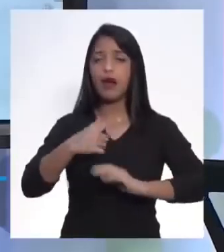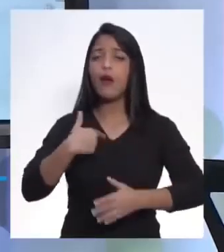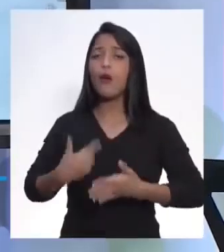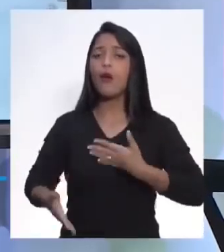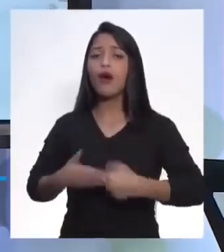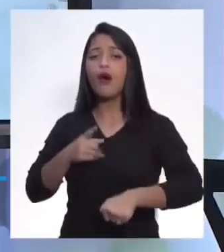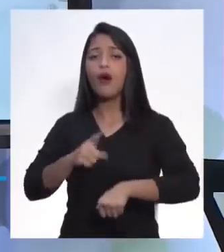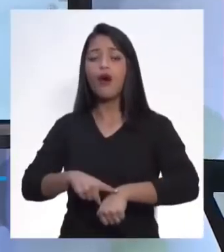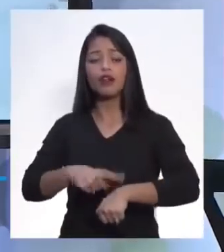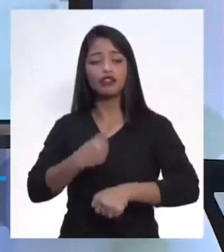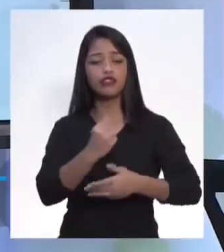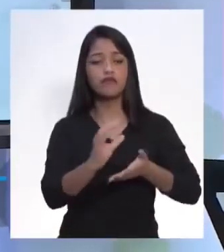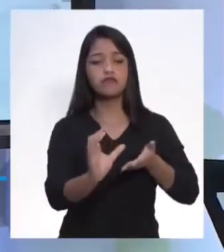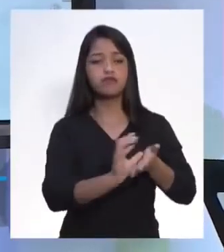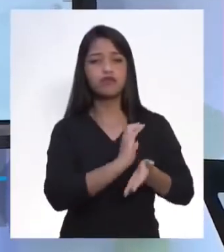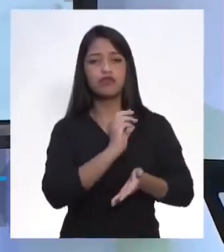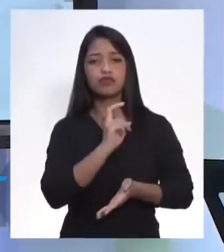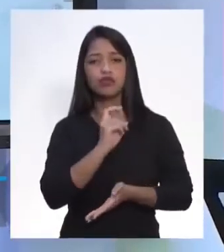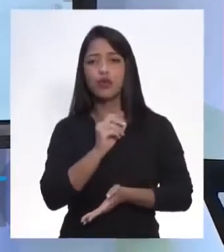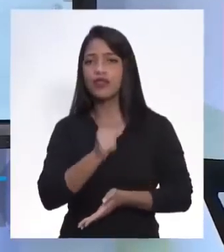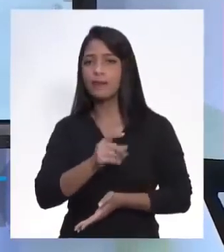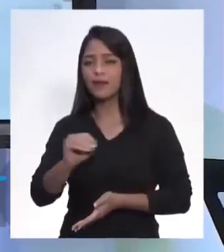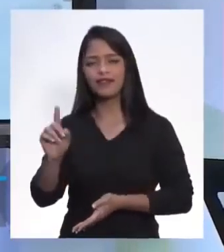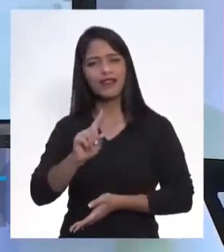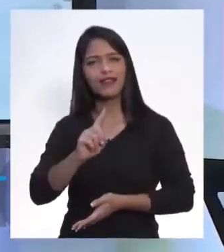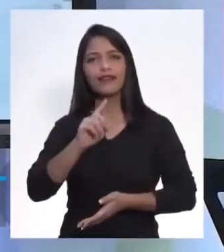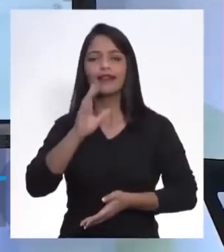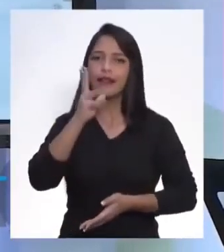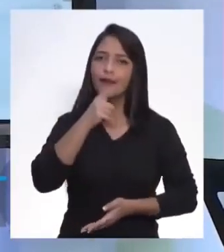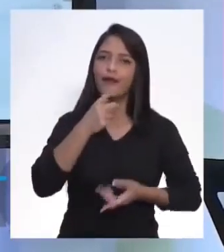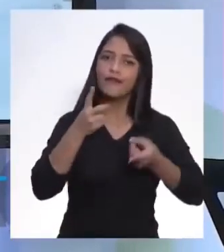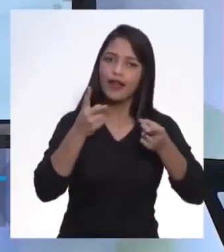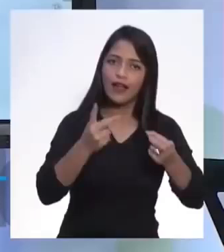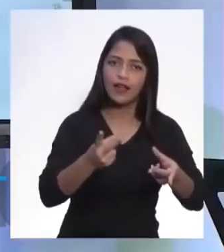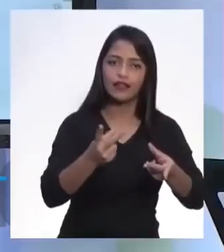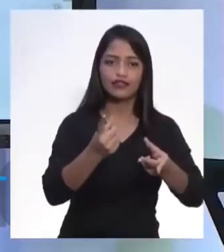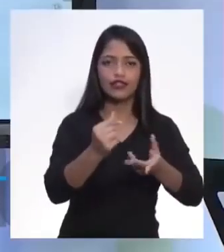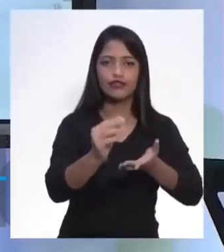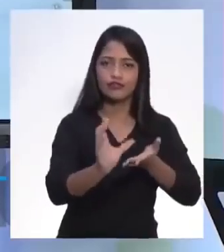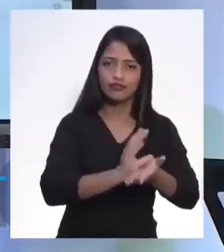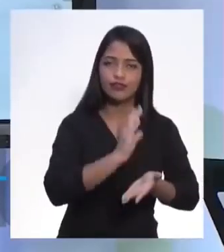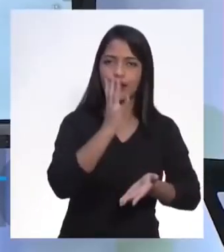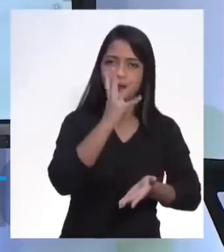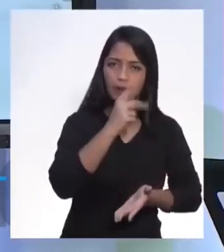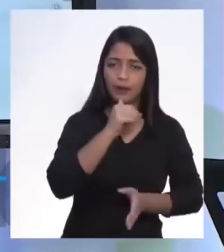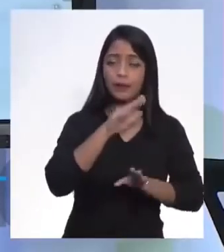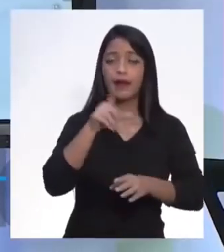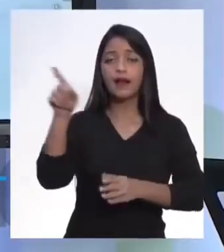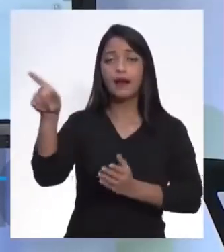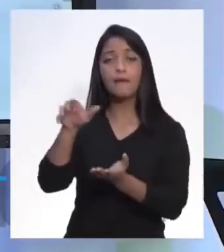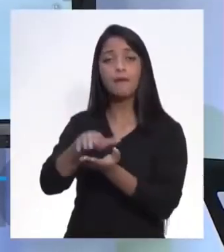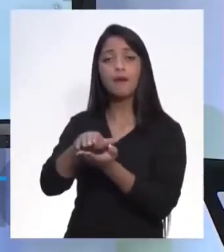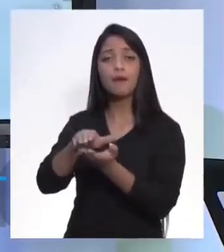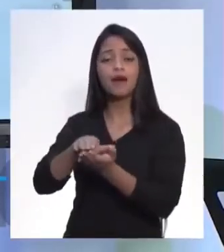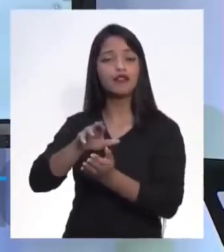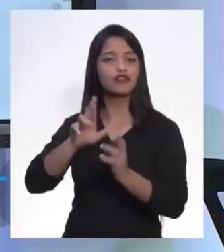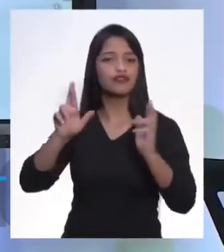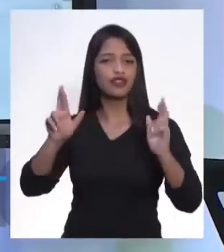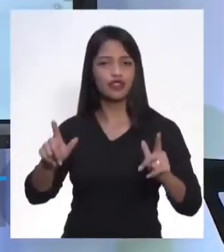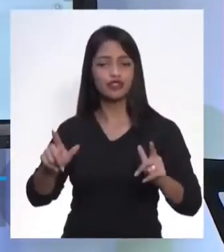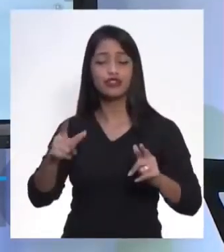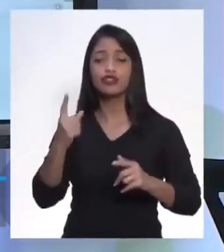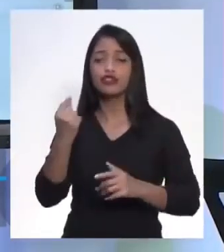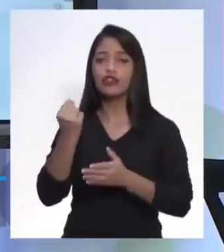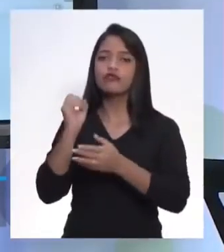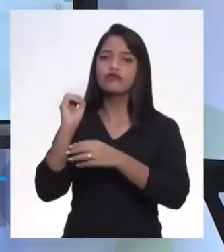você quiser. Tem todo um processo, demanda tempo, então, beleza? A caderneta de poupança, não. Você tem seu dinheirinho lá aplicado lá, tal,